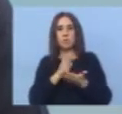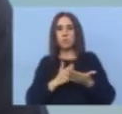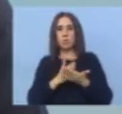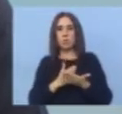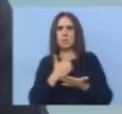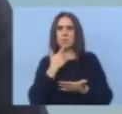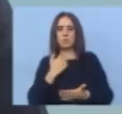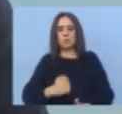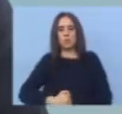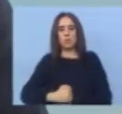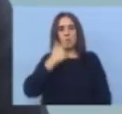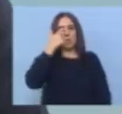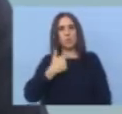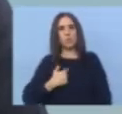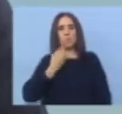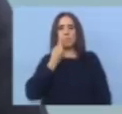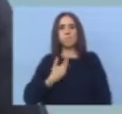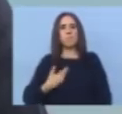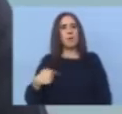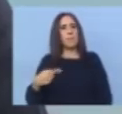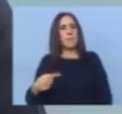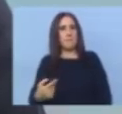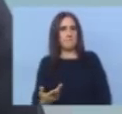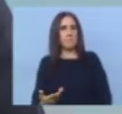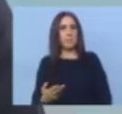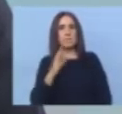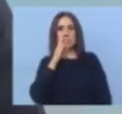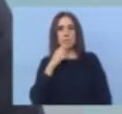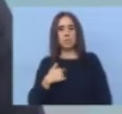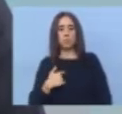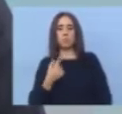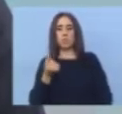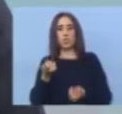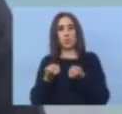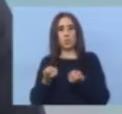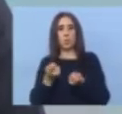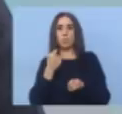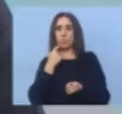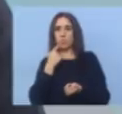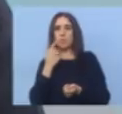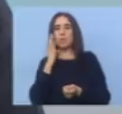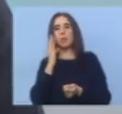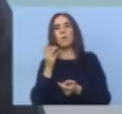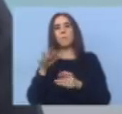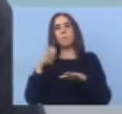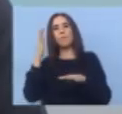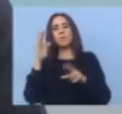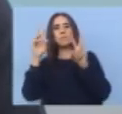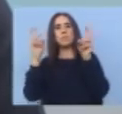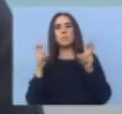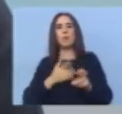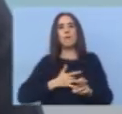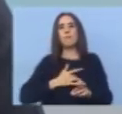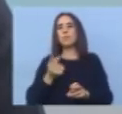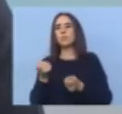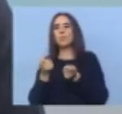fundo, ser católico é ser católico no nosso dia-a-dia. E, portanto, se eu tiver em gestão, procurar organizar conferências, por exemplo, o amor como critério de gestão.